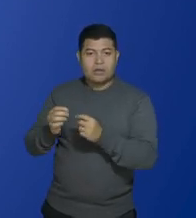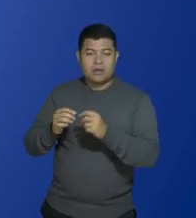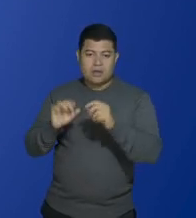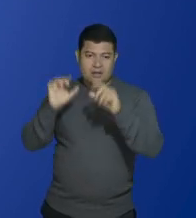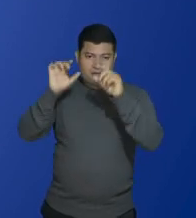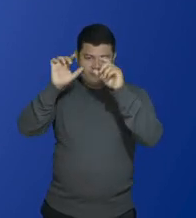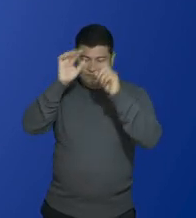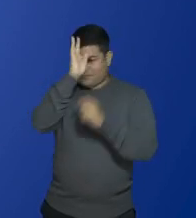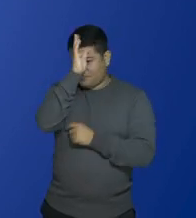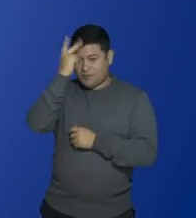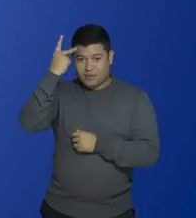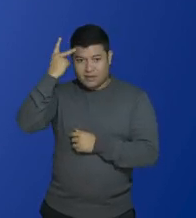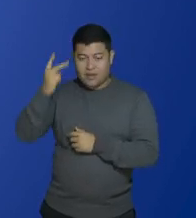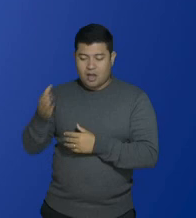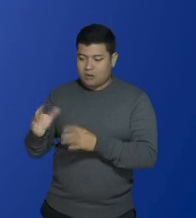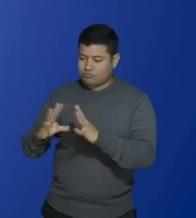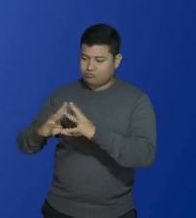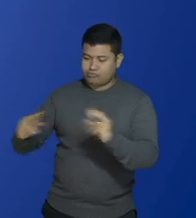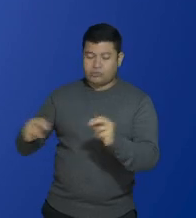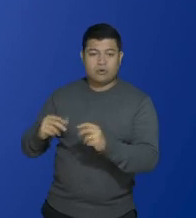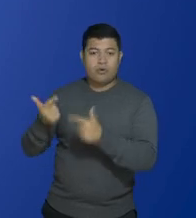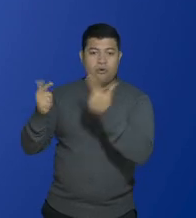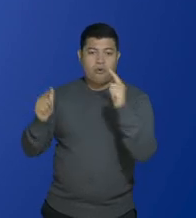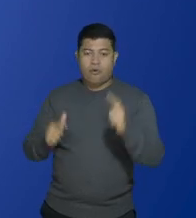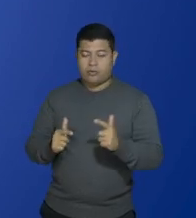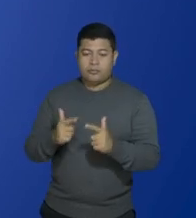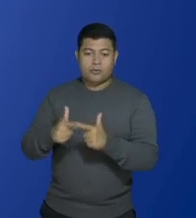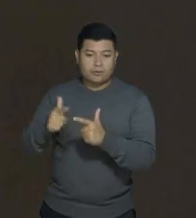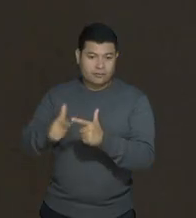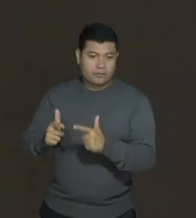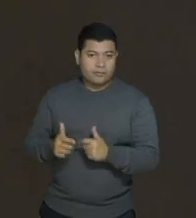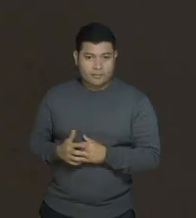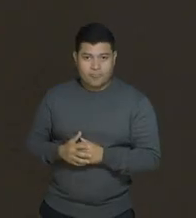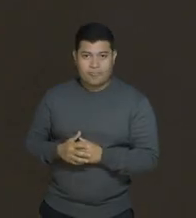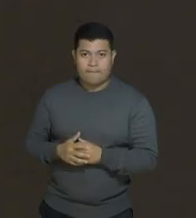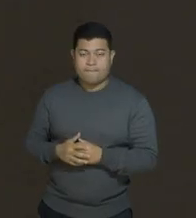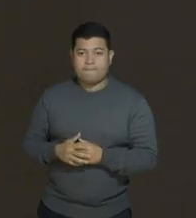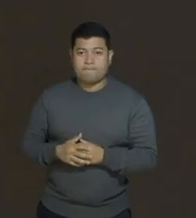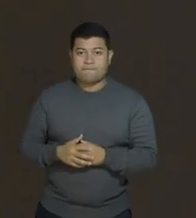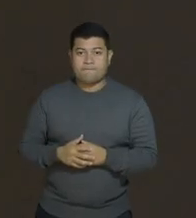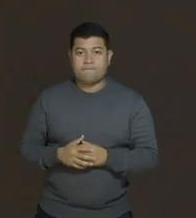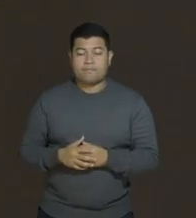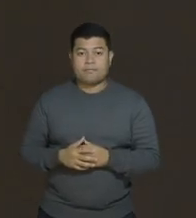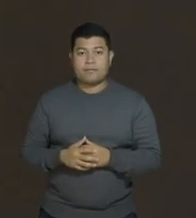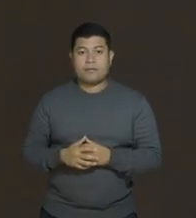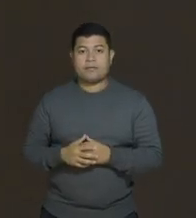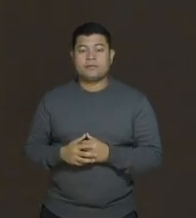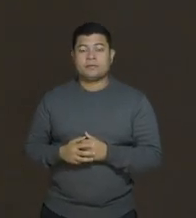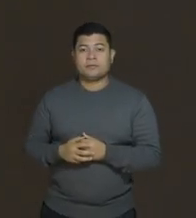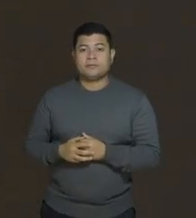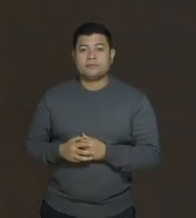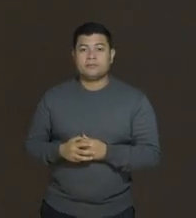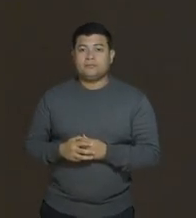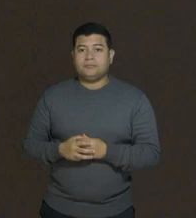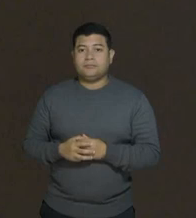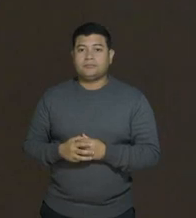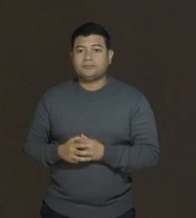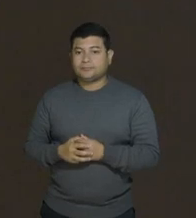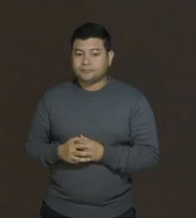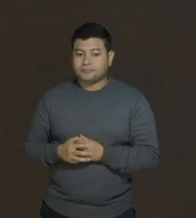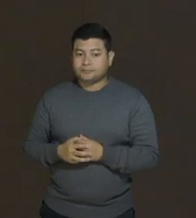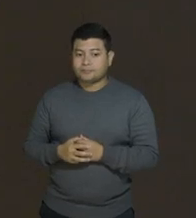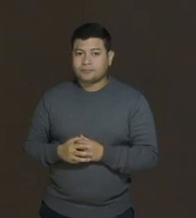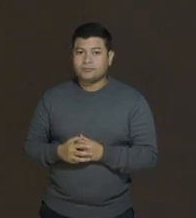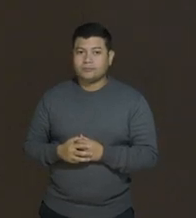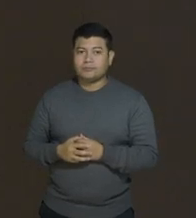O transtorno isolado não cursa com distúrbio de aprendizagem. Quando é só TDAH, sozinho, já não tem